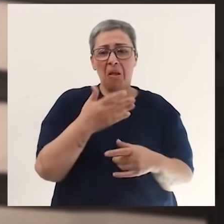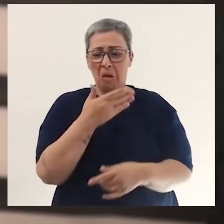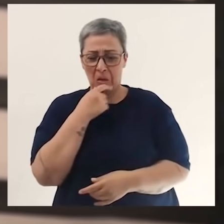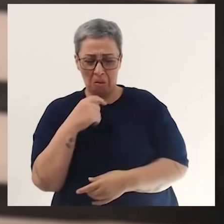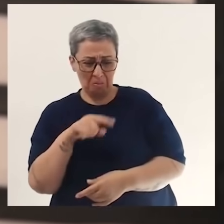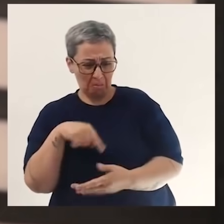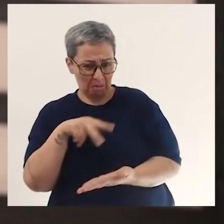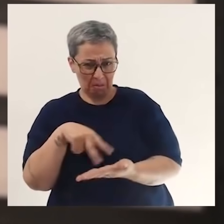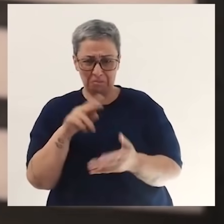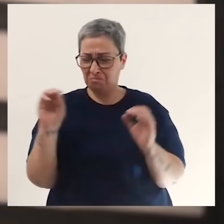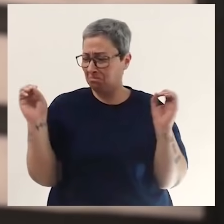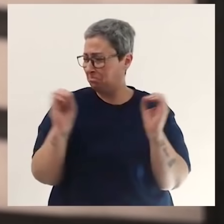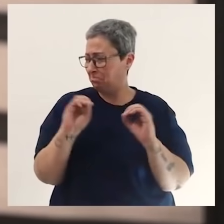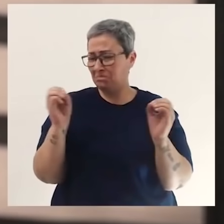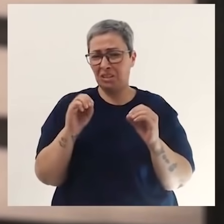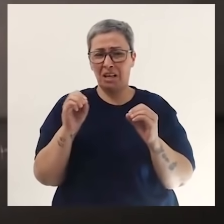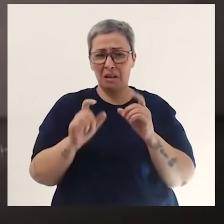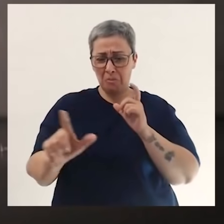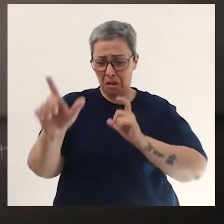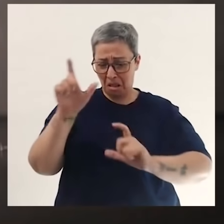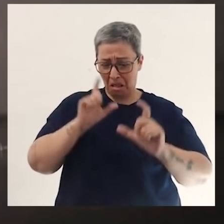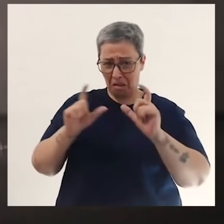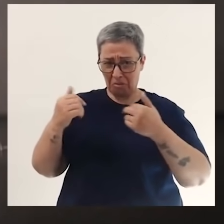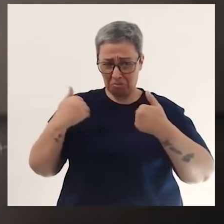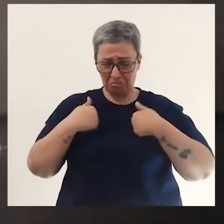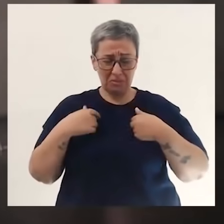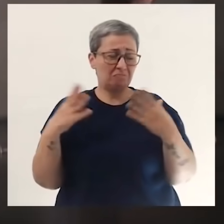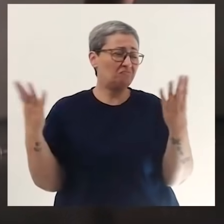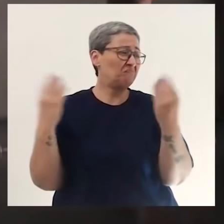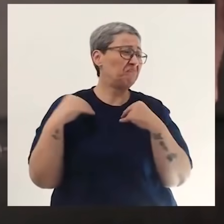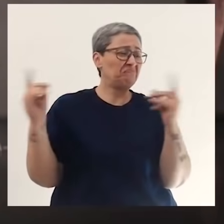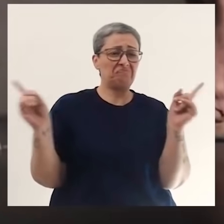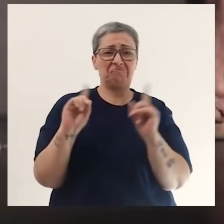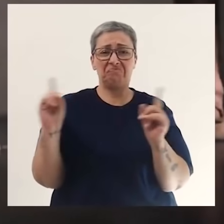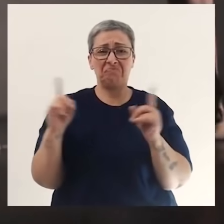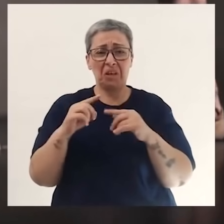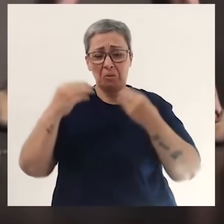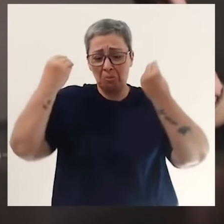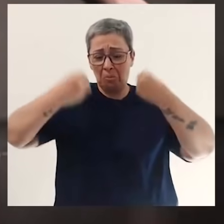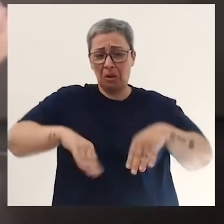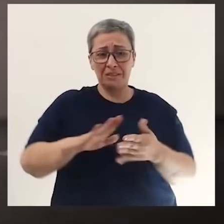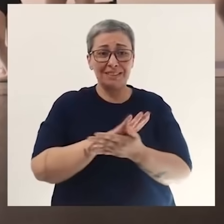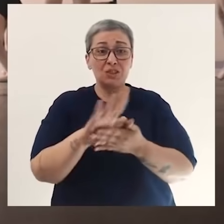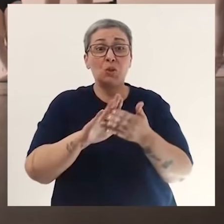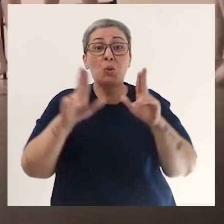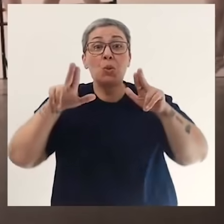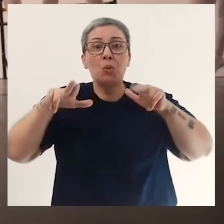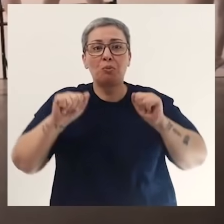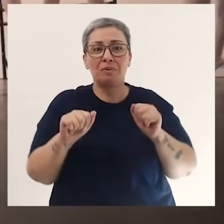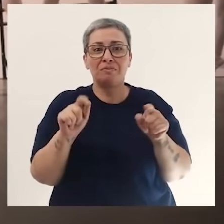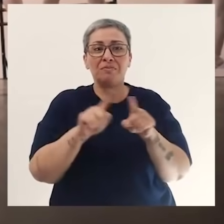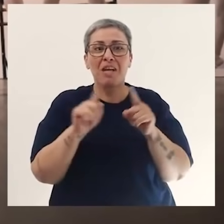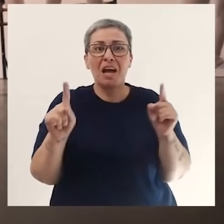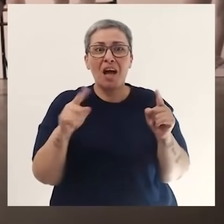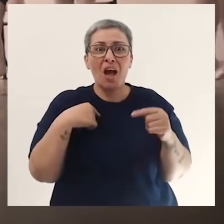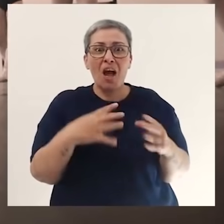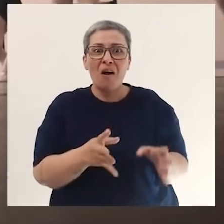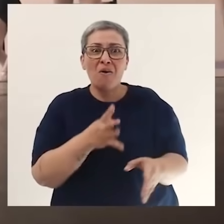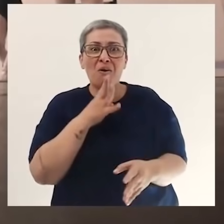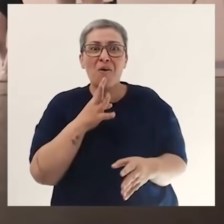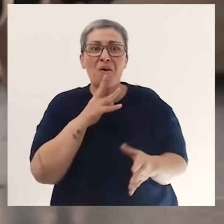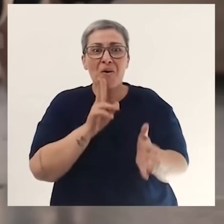balé. Essas palavras nunca me abalaram e nunca me fizeram desistir do meu sonho. Foi aí que eu conheci o